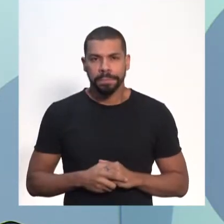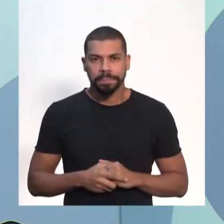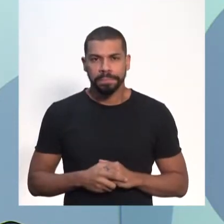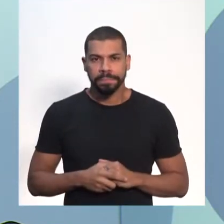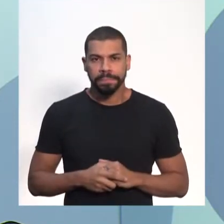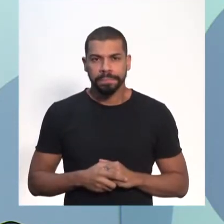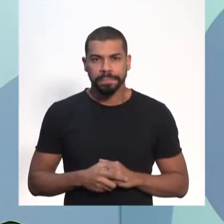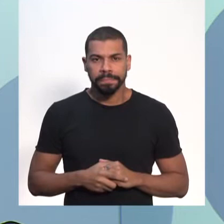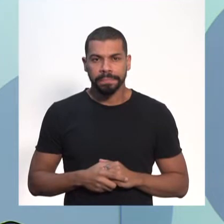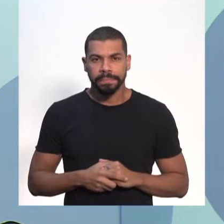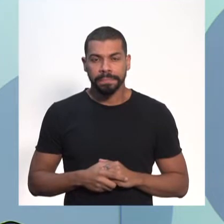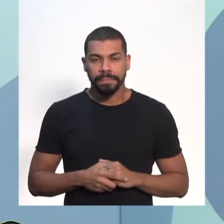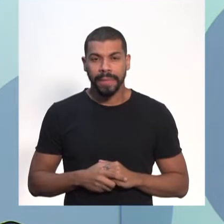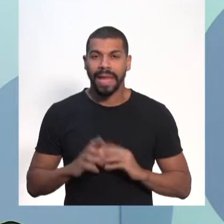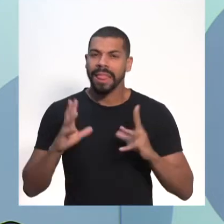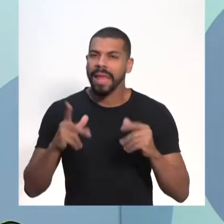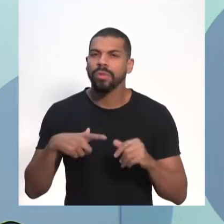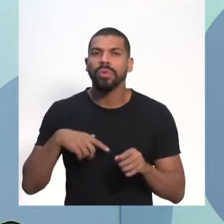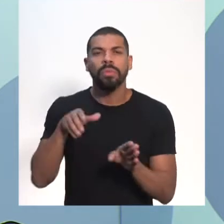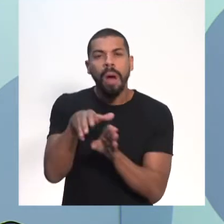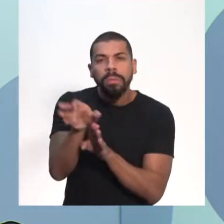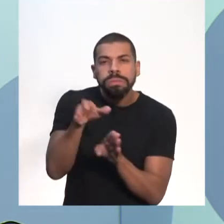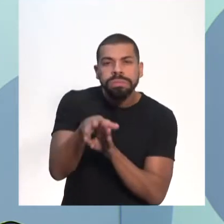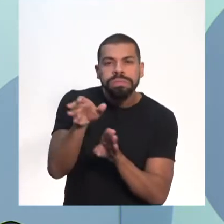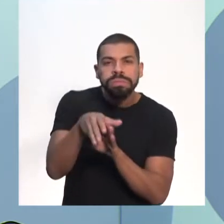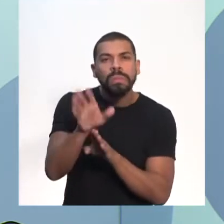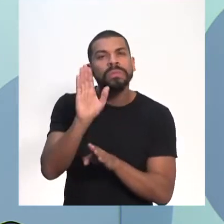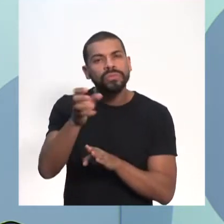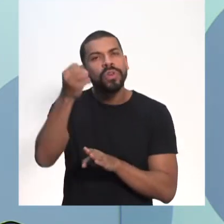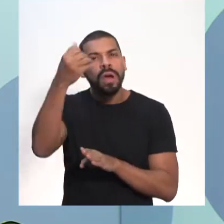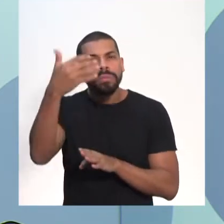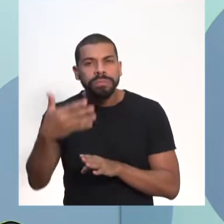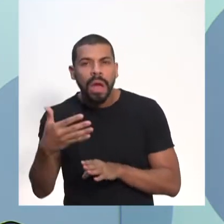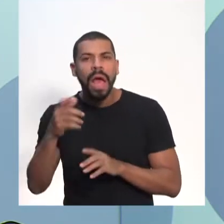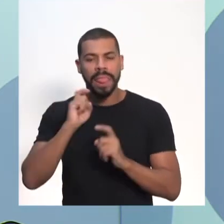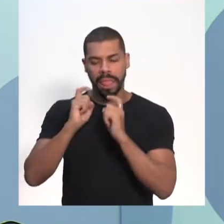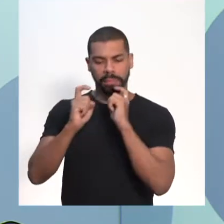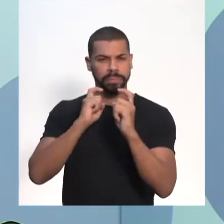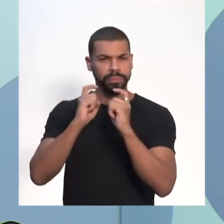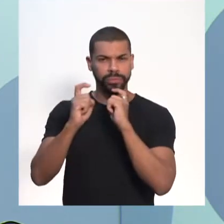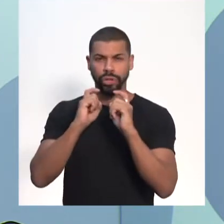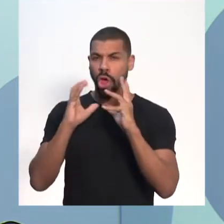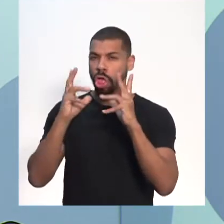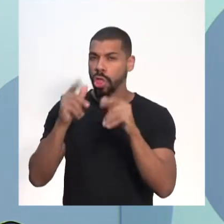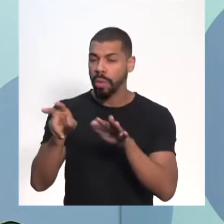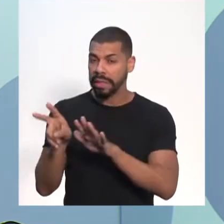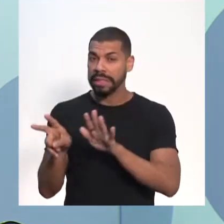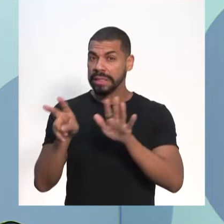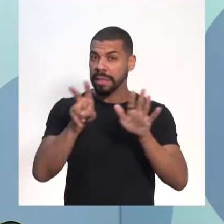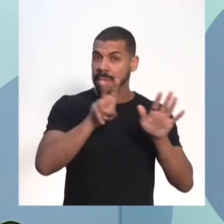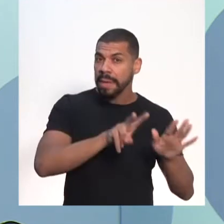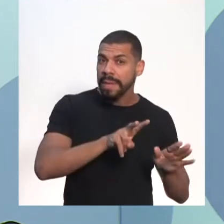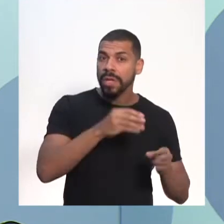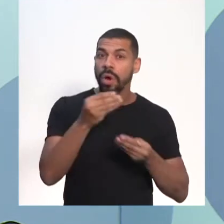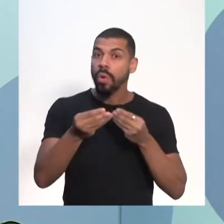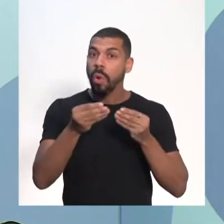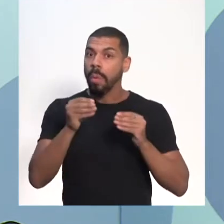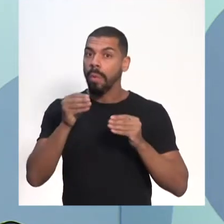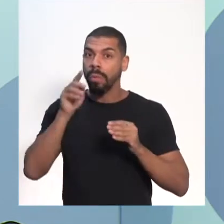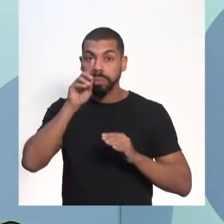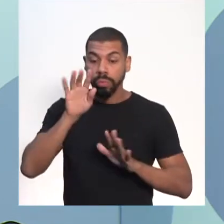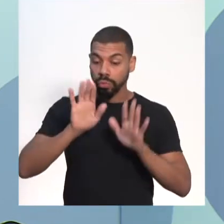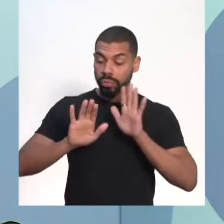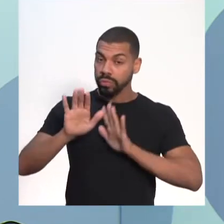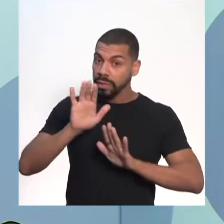Então, a gente tem toda uma orientação que foi falada também no replanejamento da semana passada sobre entrega, sobre os cuidados que